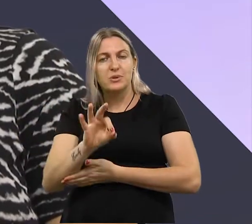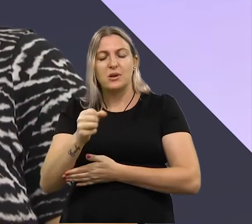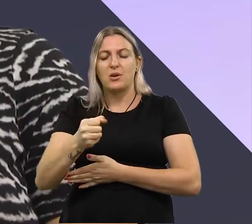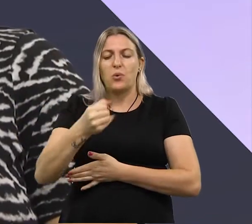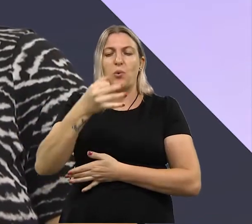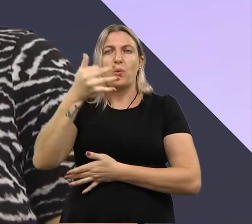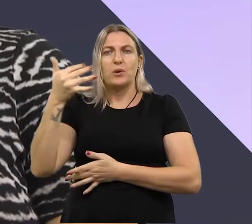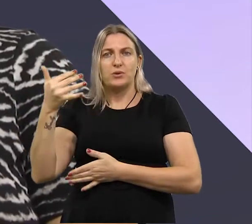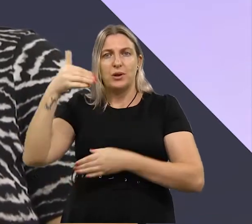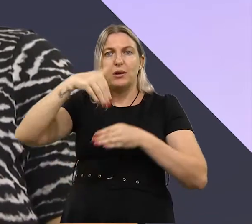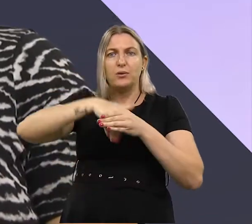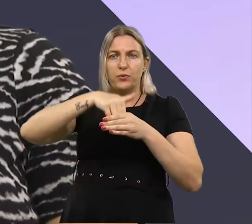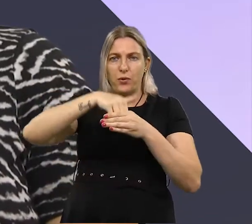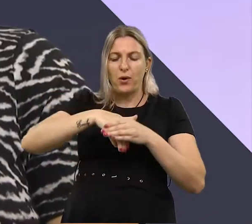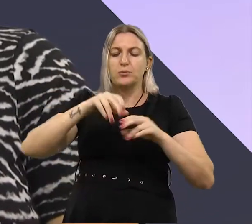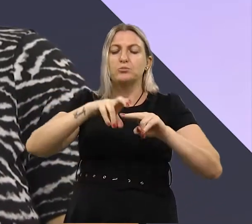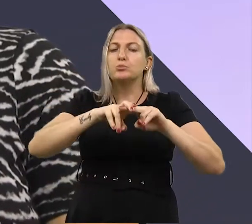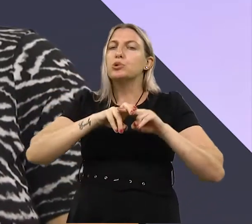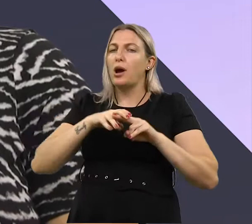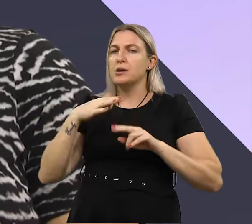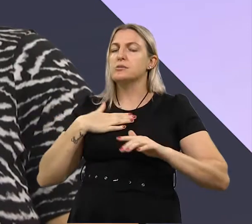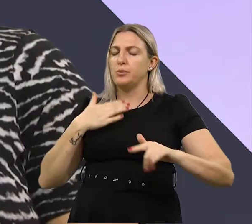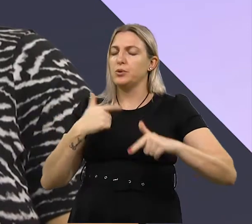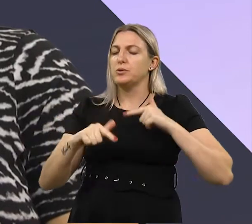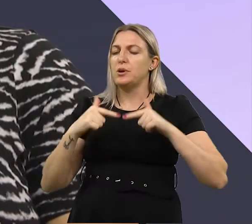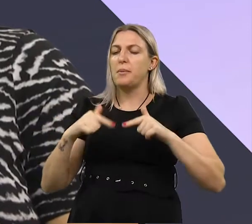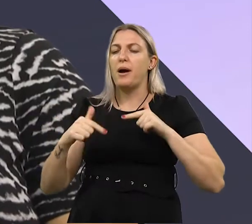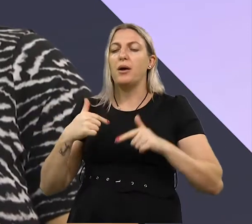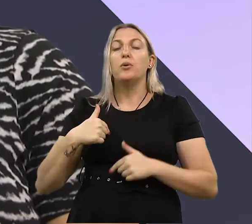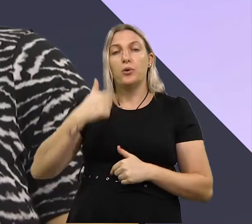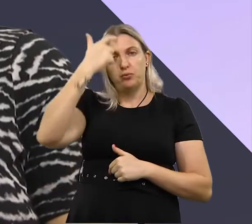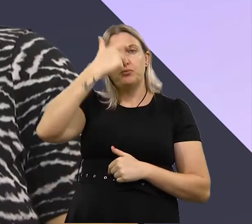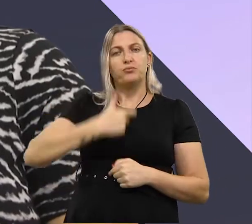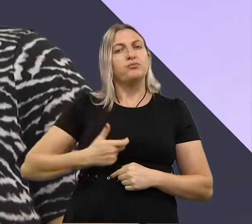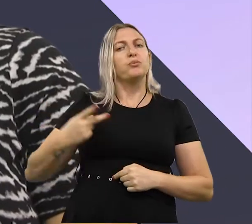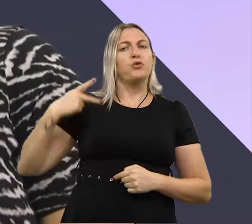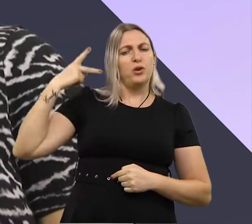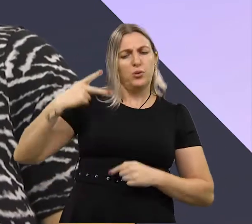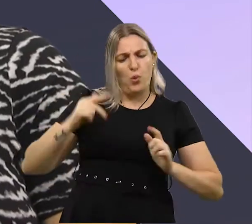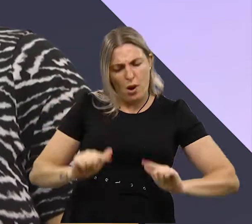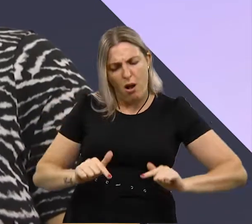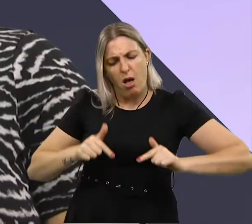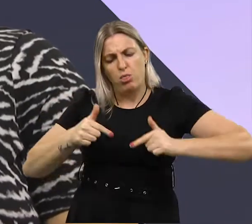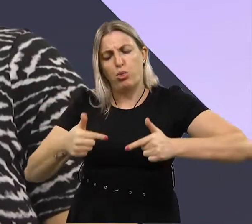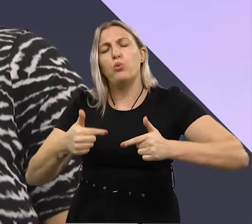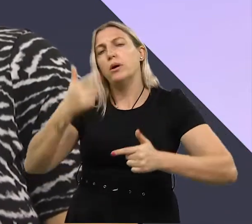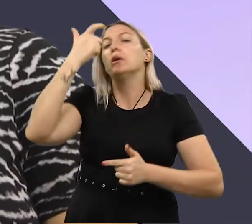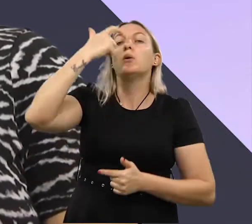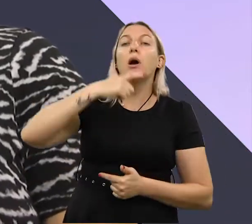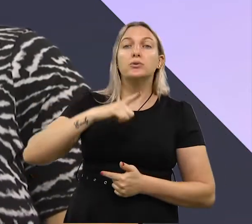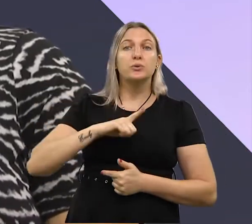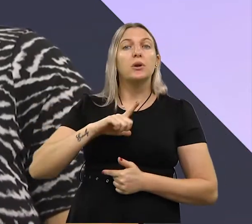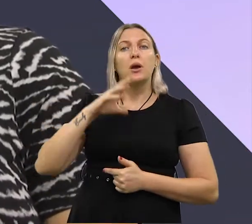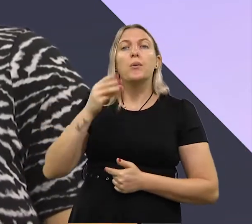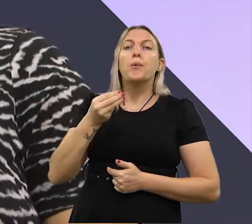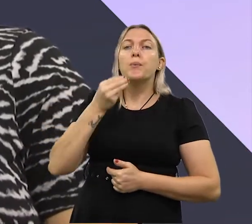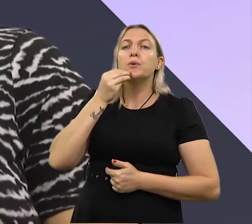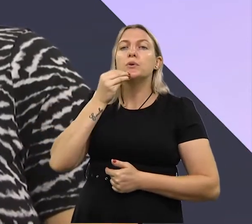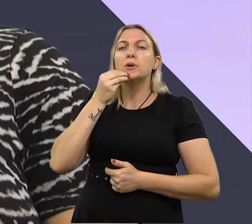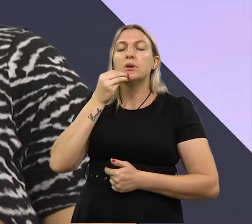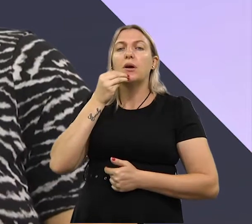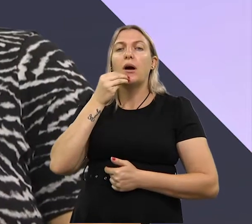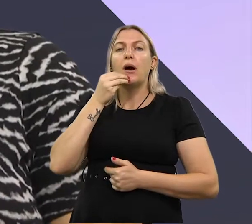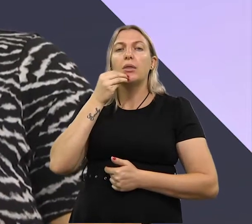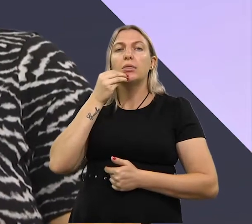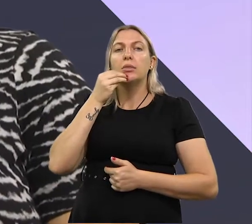por conta da minha atuação. Eu fui uma vereadora atuante e eu acho que quando nós ocupamos um espaço assim, nós